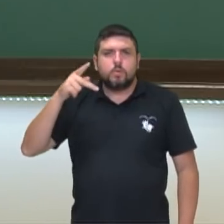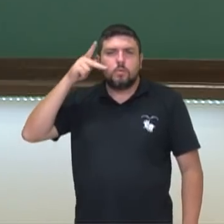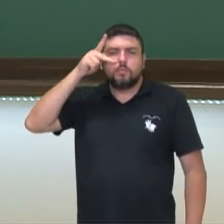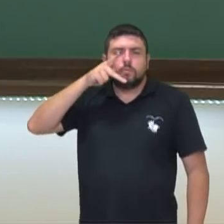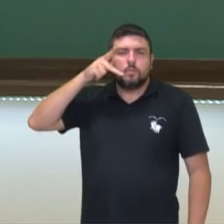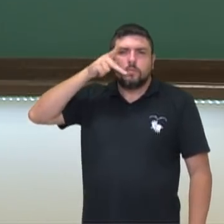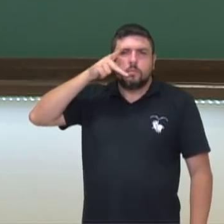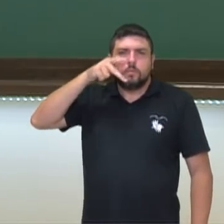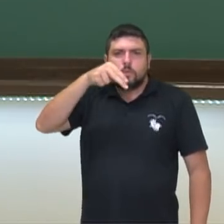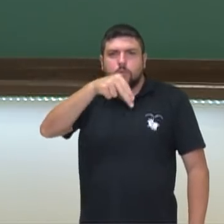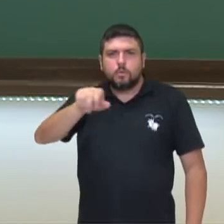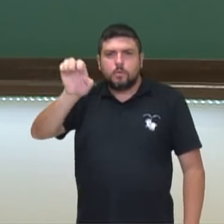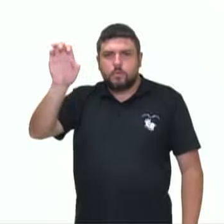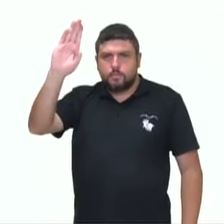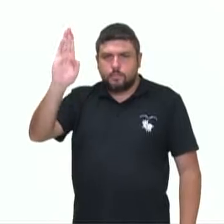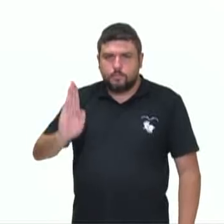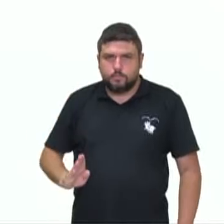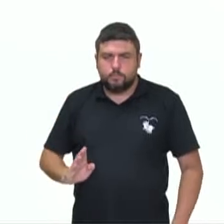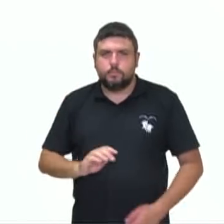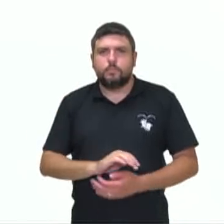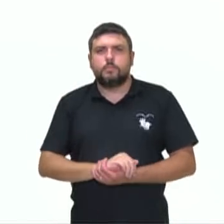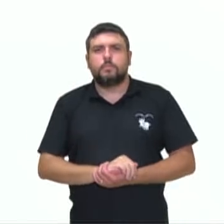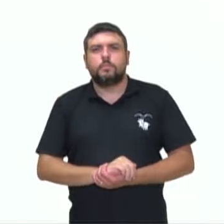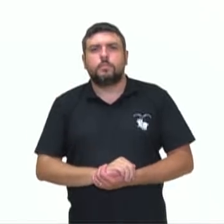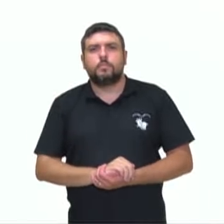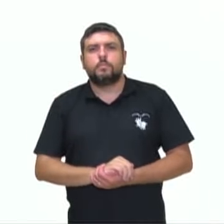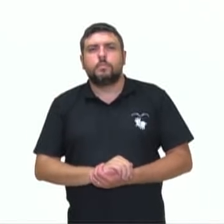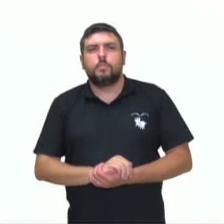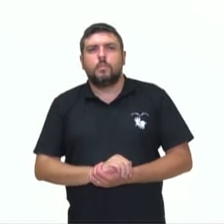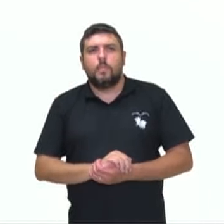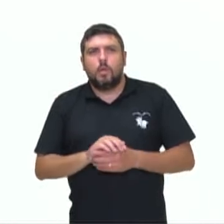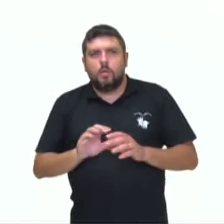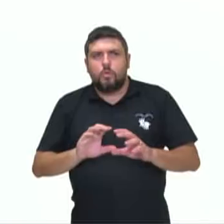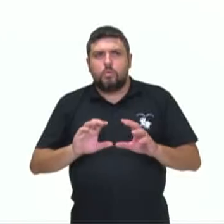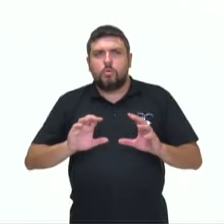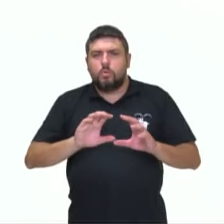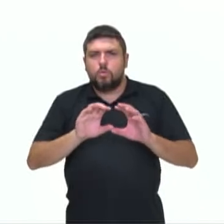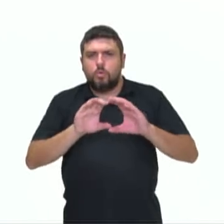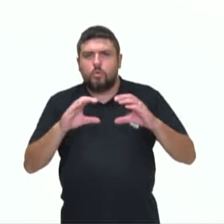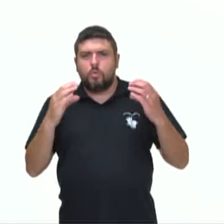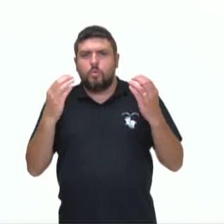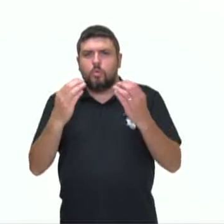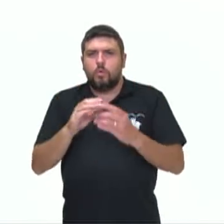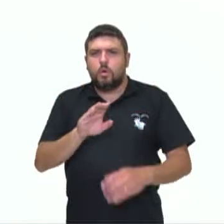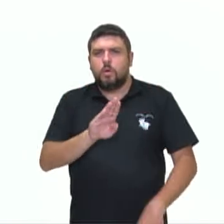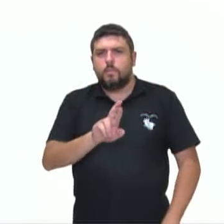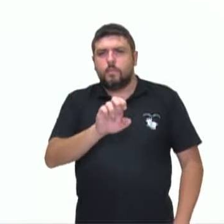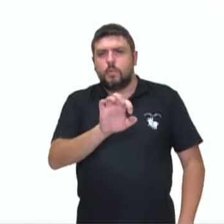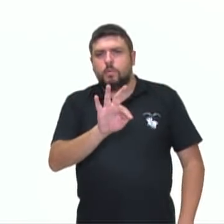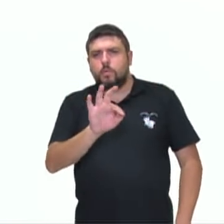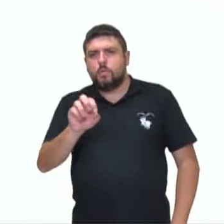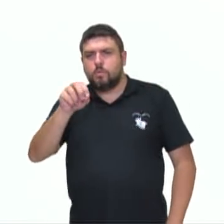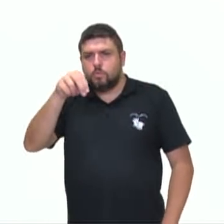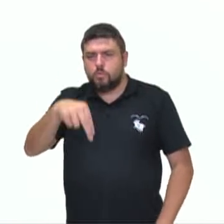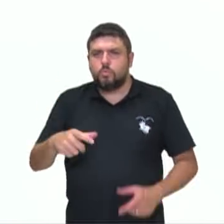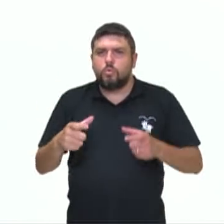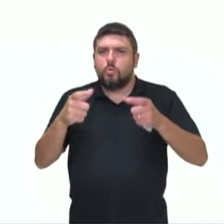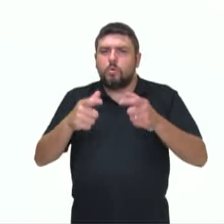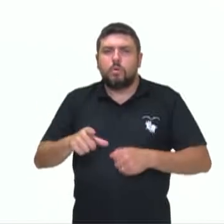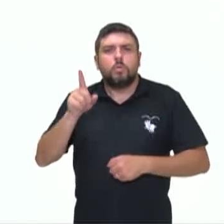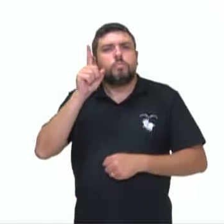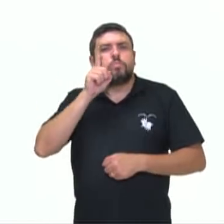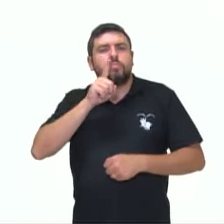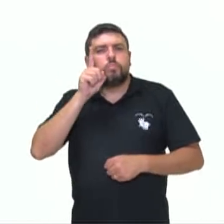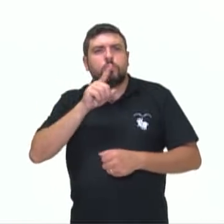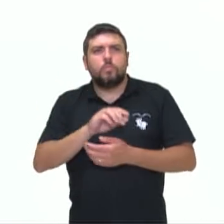lá do Nordeste brasileiro. Então, a Conferência de Bretton Woods foi realizada em 1944 nos Estados Unidos